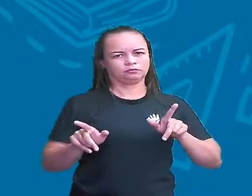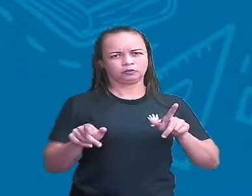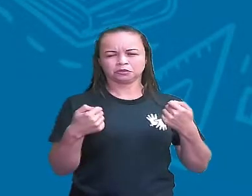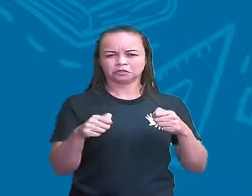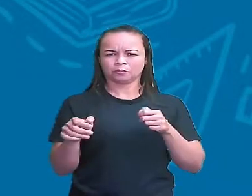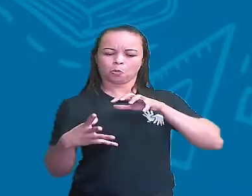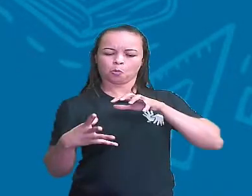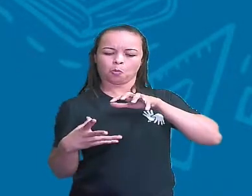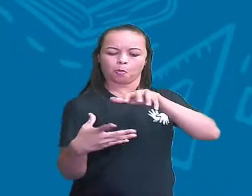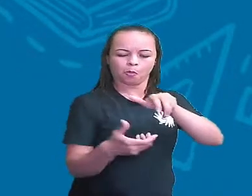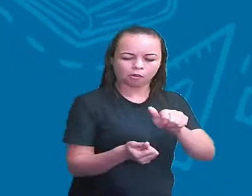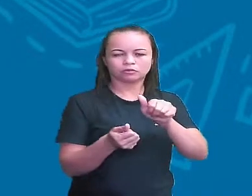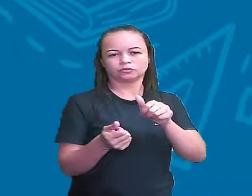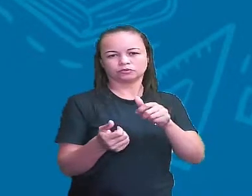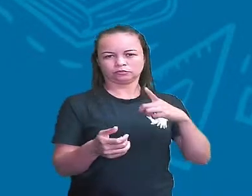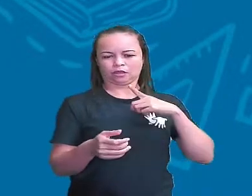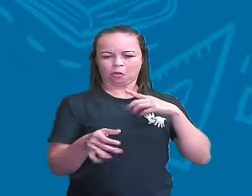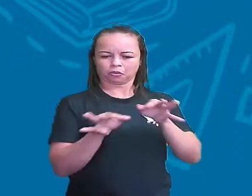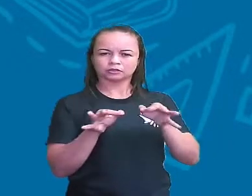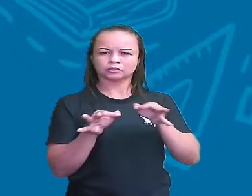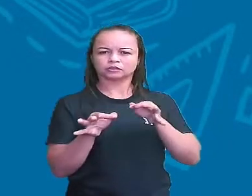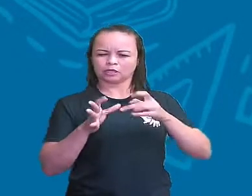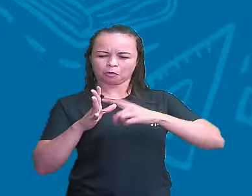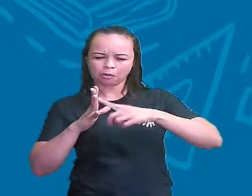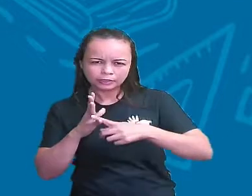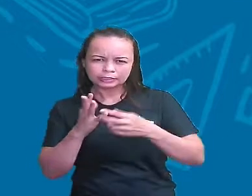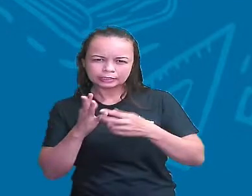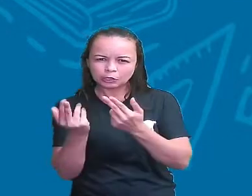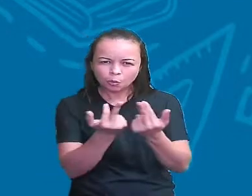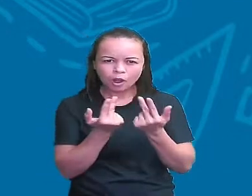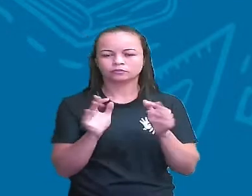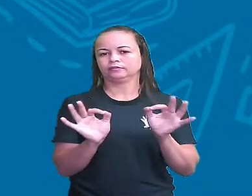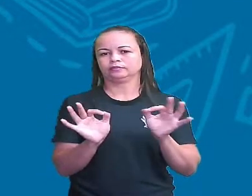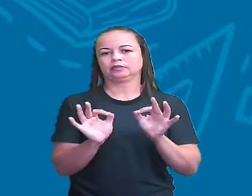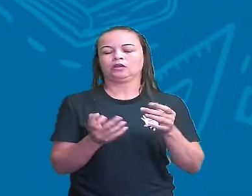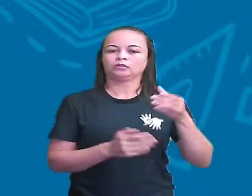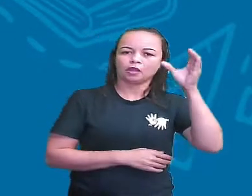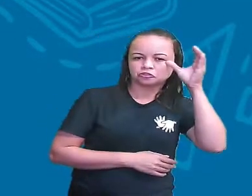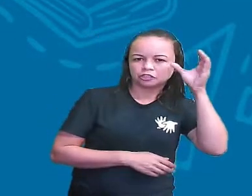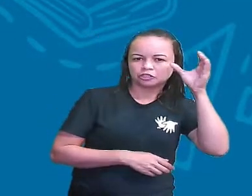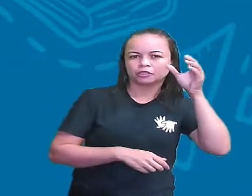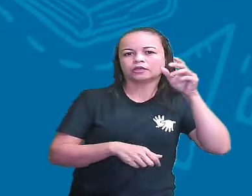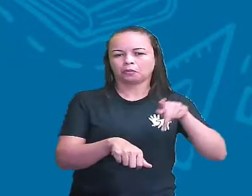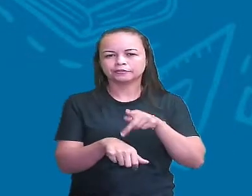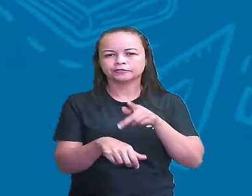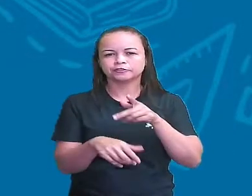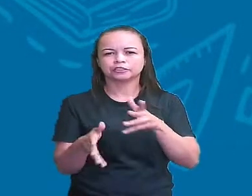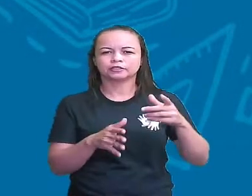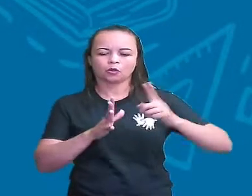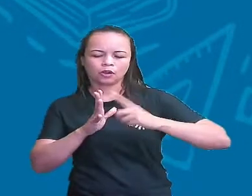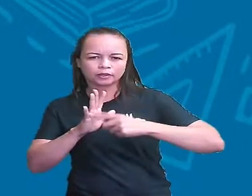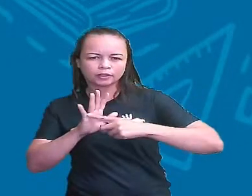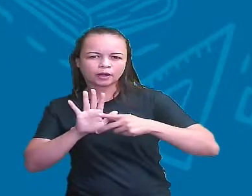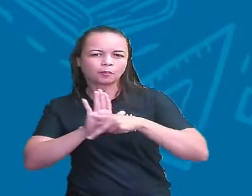se organiza o tempo da mesma forma. Então, a gente tem a China, que tem o seu próprio calendário, né? A gente